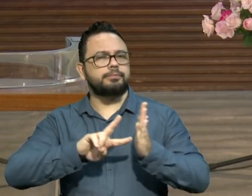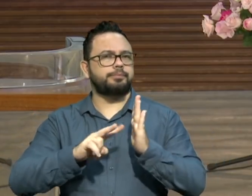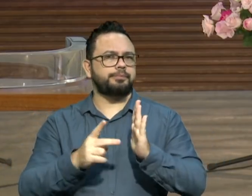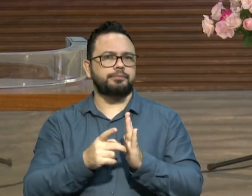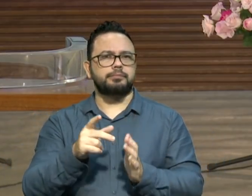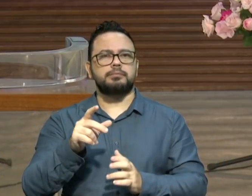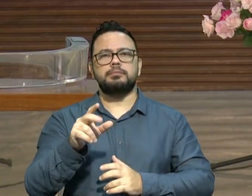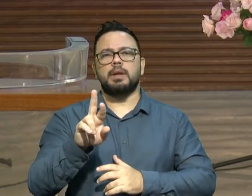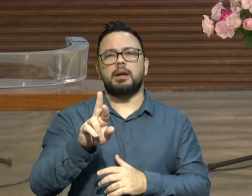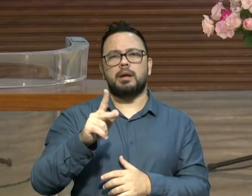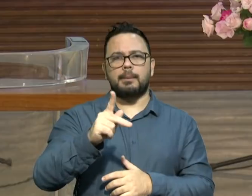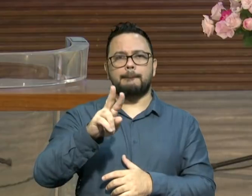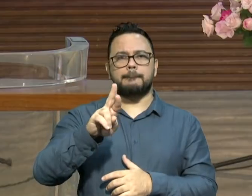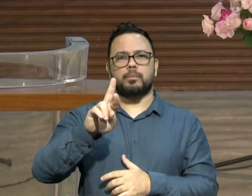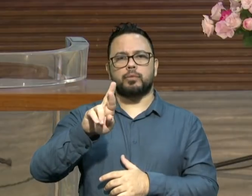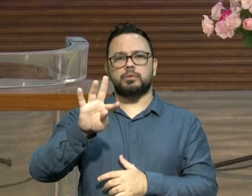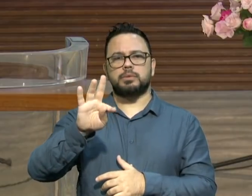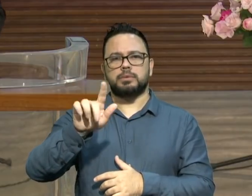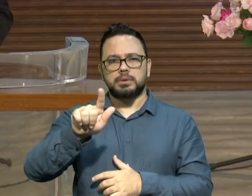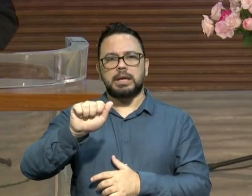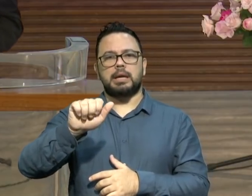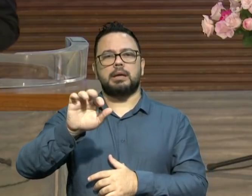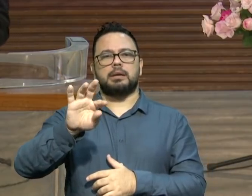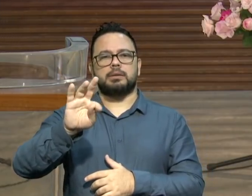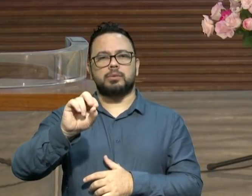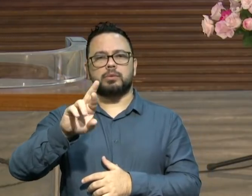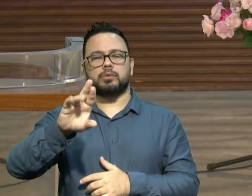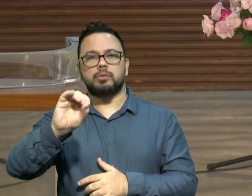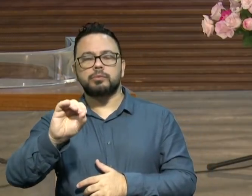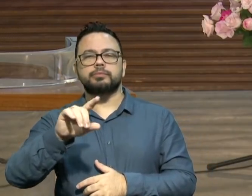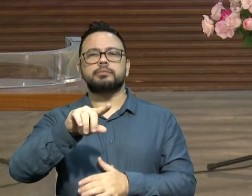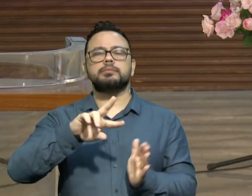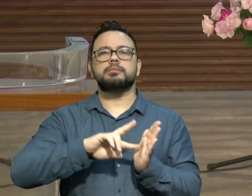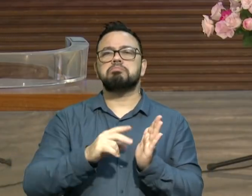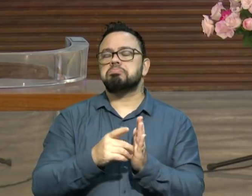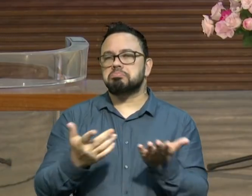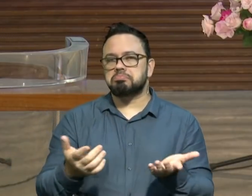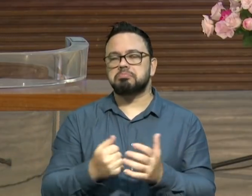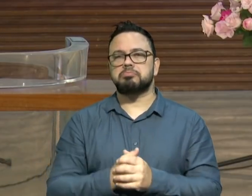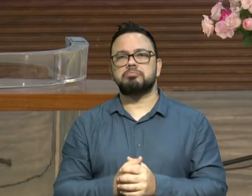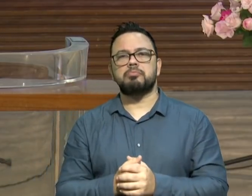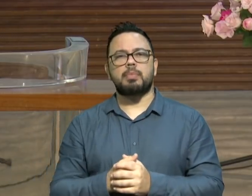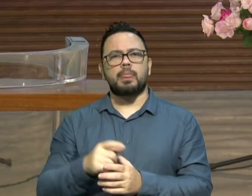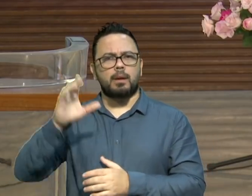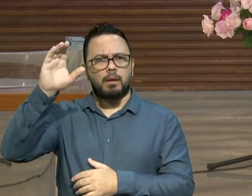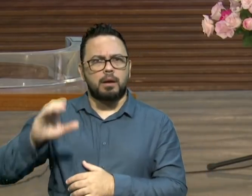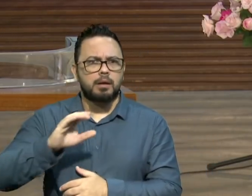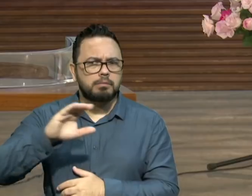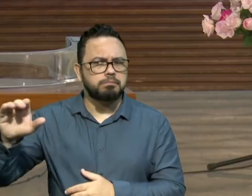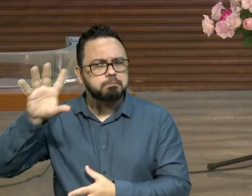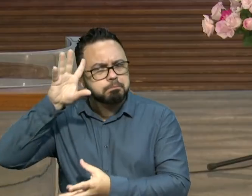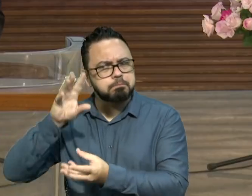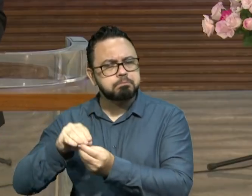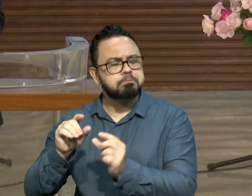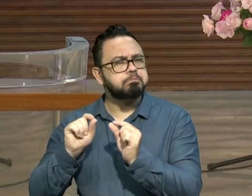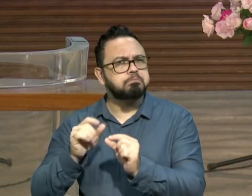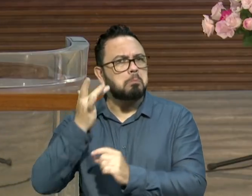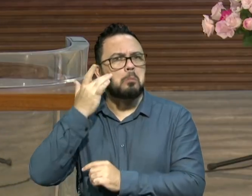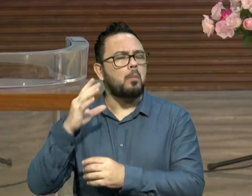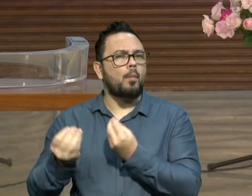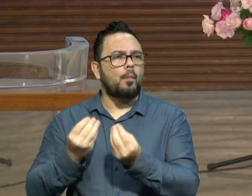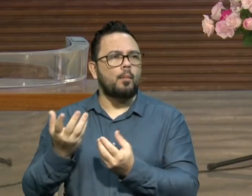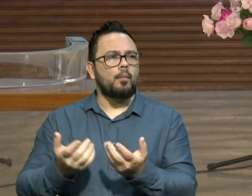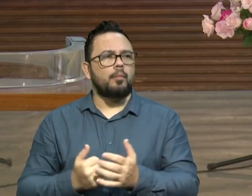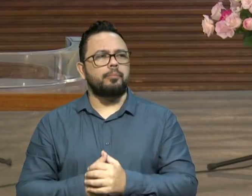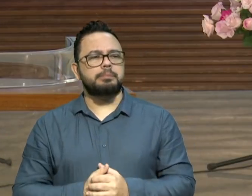e o que que acontece é eles entenderam não sei não sabemos como que é o lugar onde as